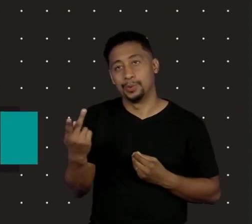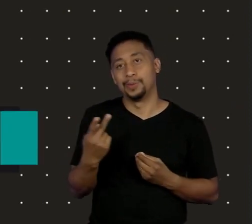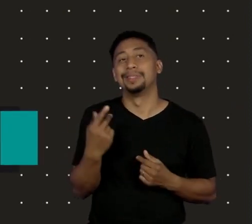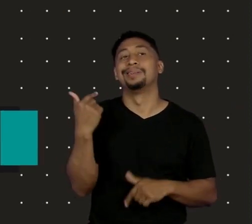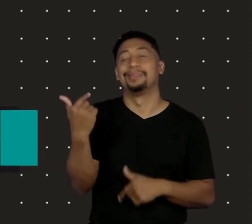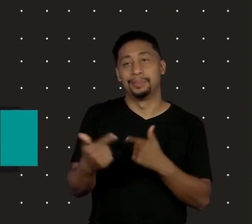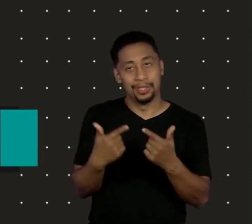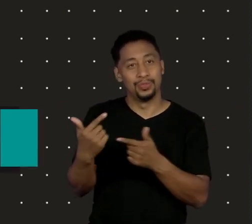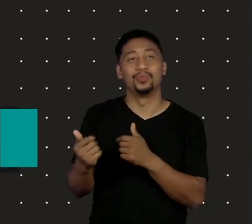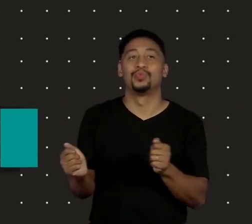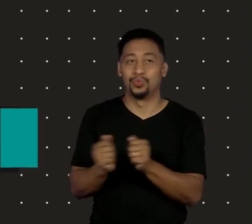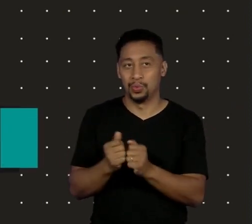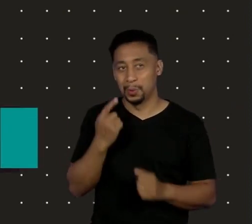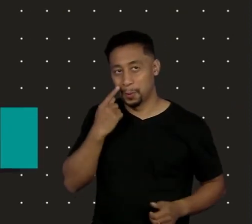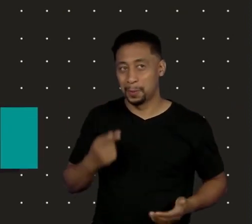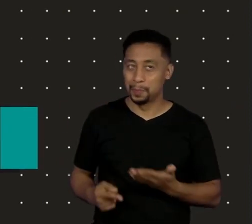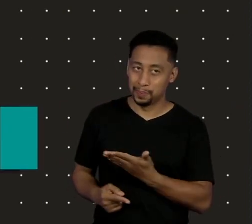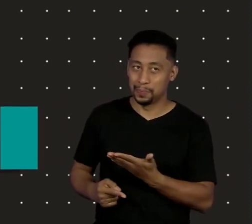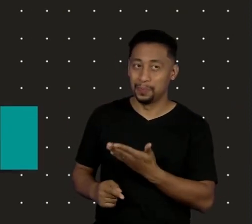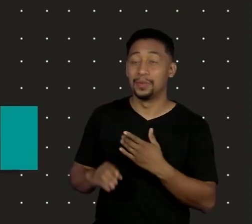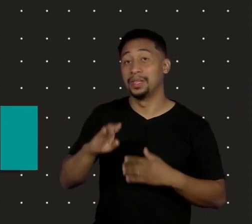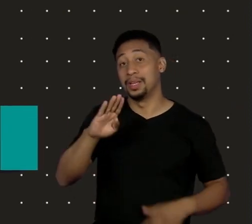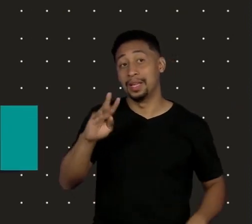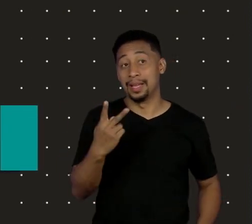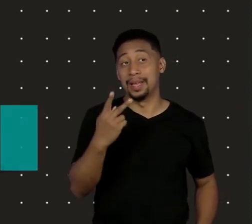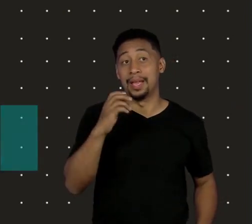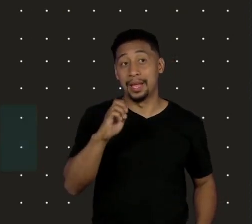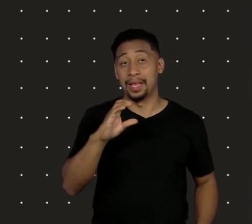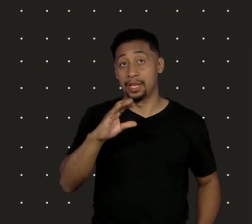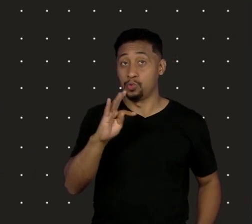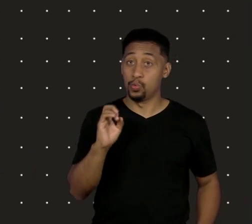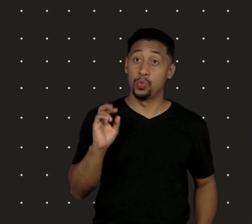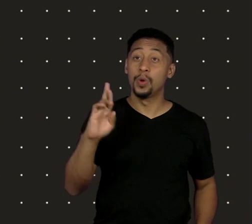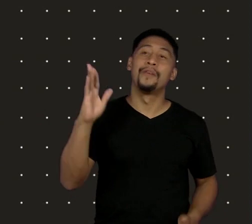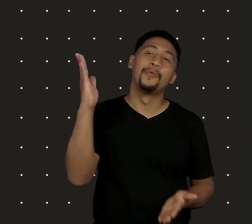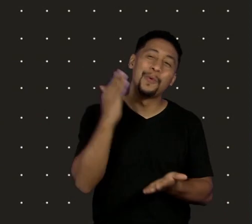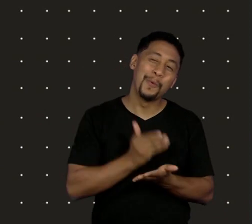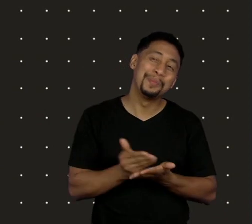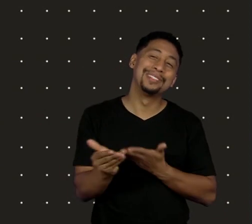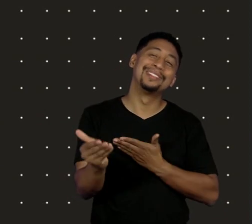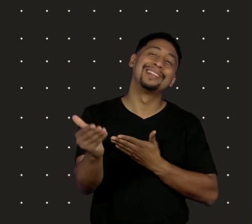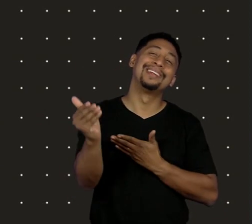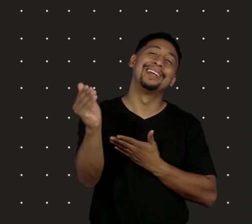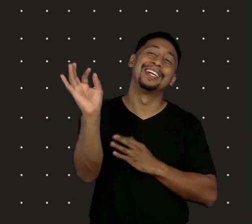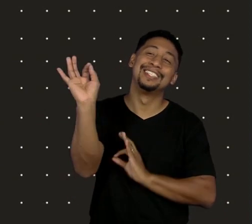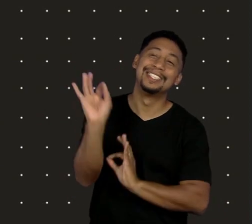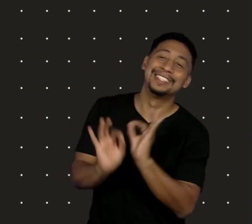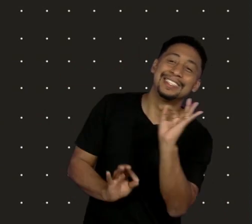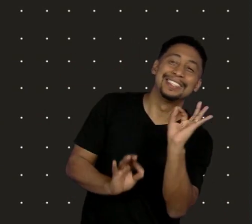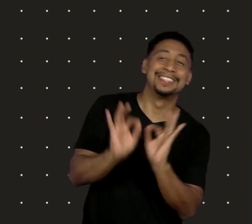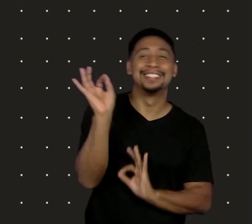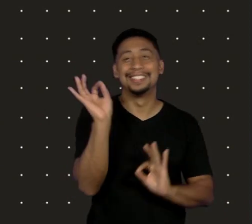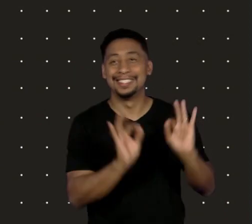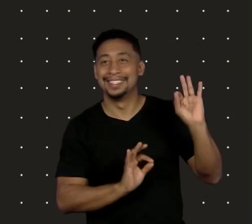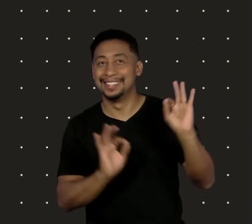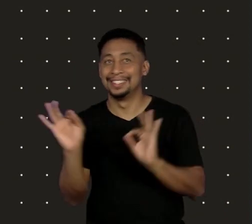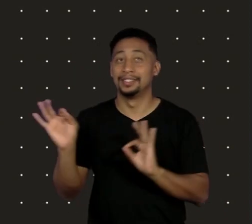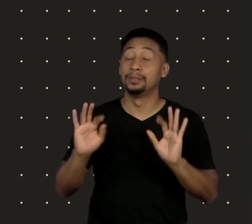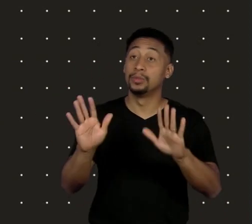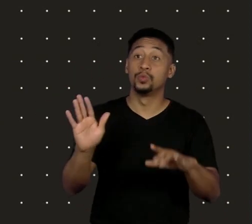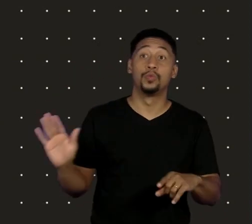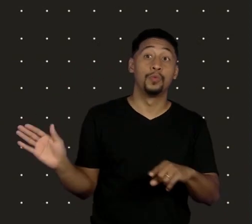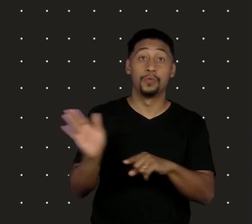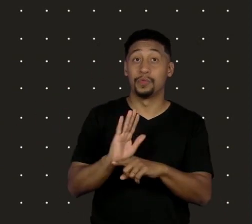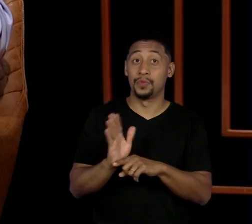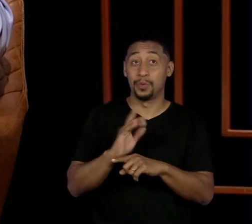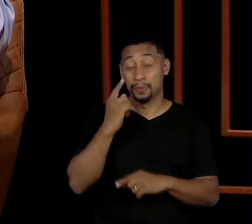estava começando brincando nos Campos do Senhor. Eu ia falar brincando em cima daquilo, que é uma peça que eu dirigi. Mas não, o filme